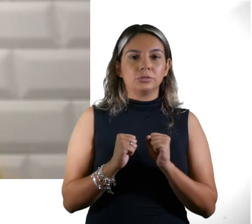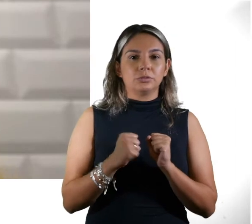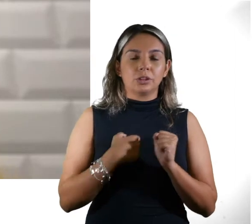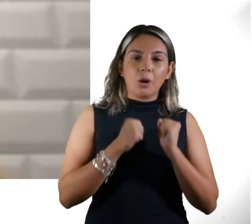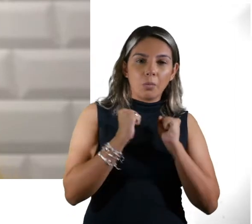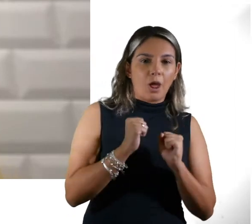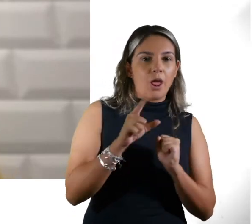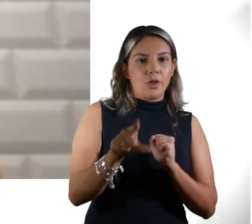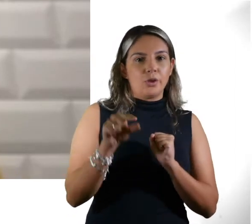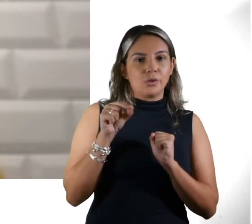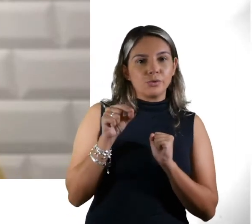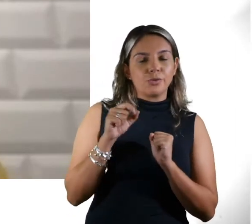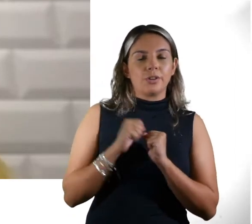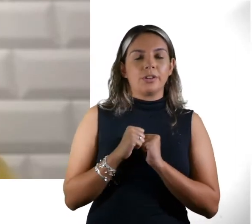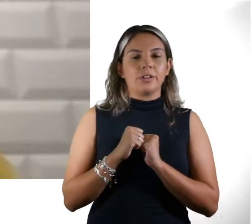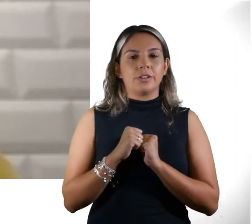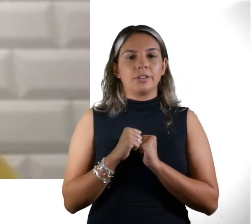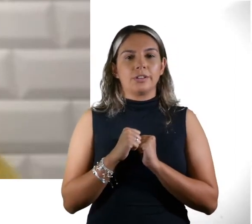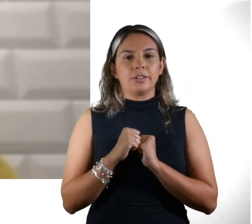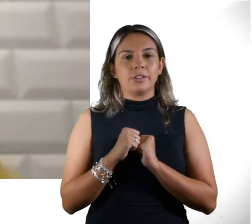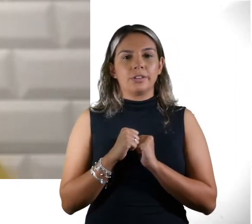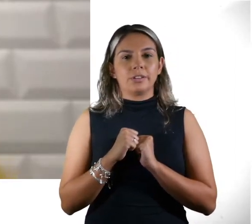puder escolher, se eu